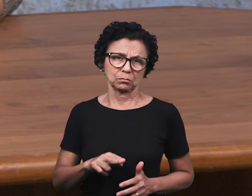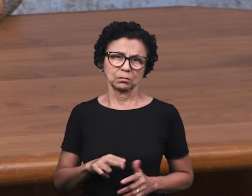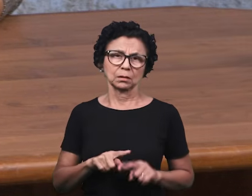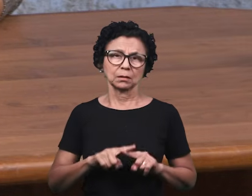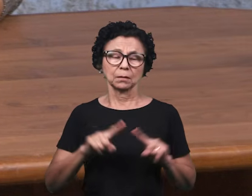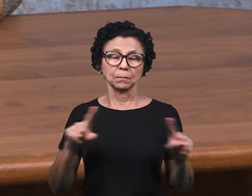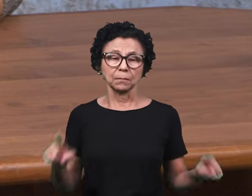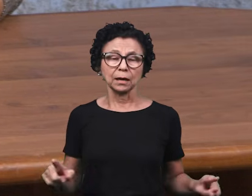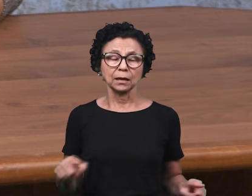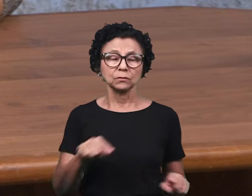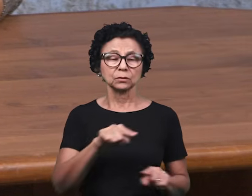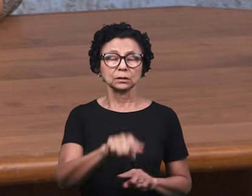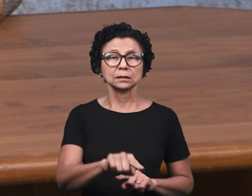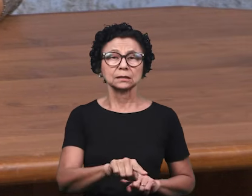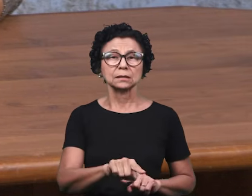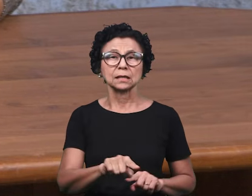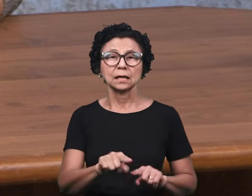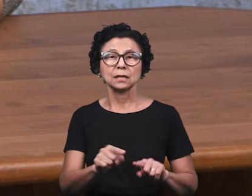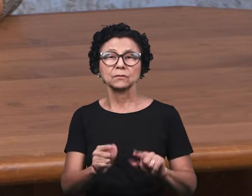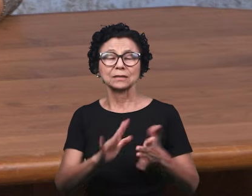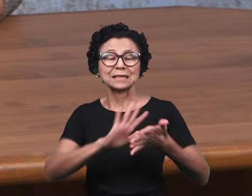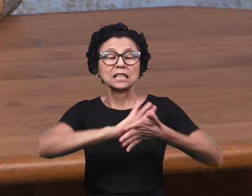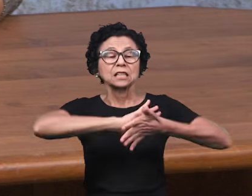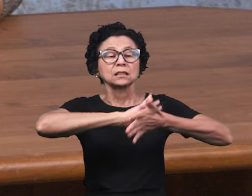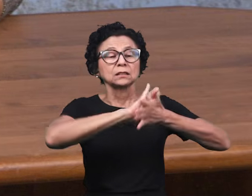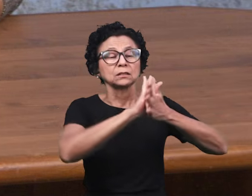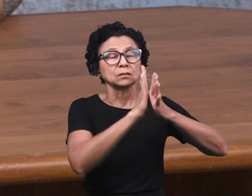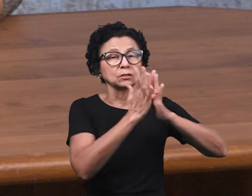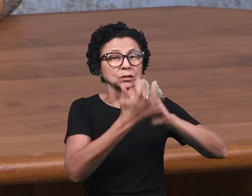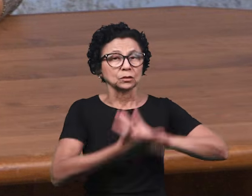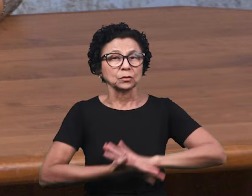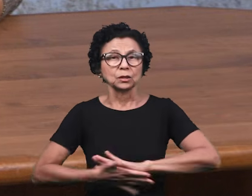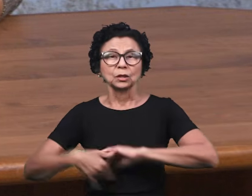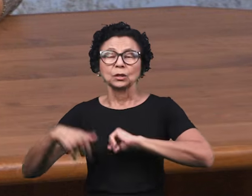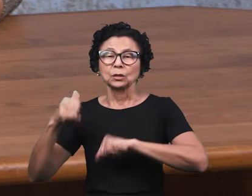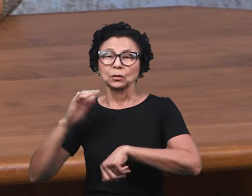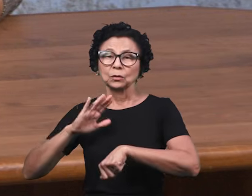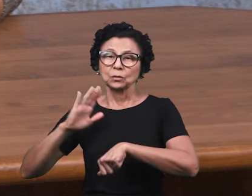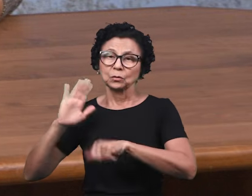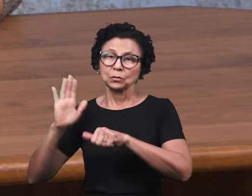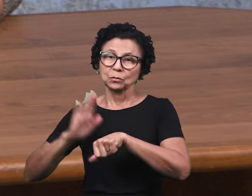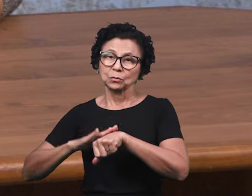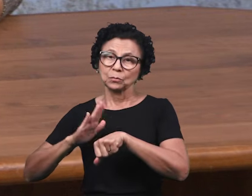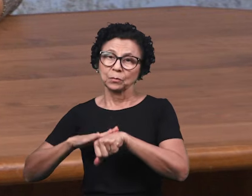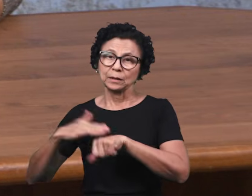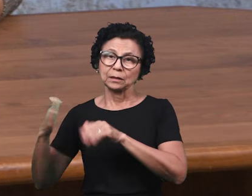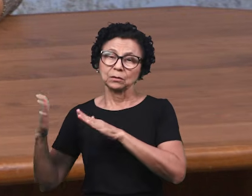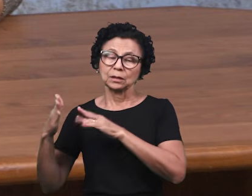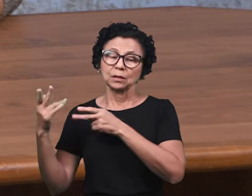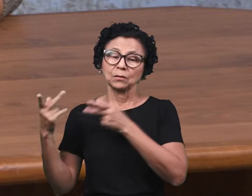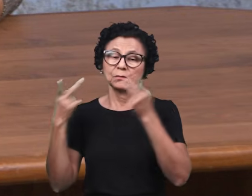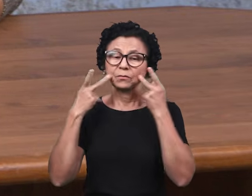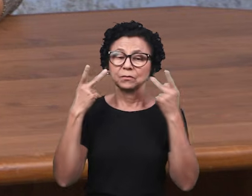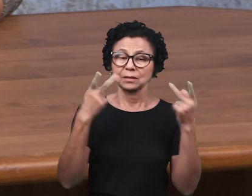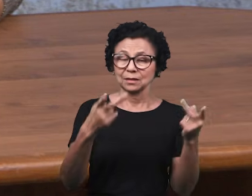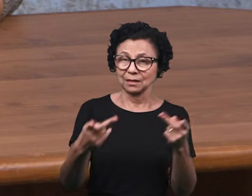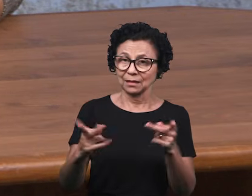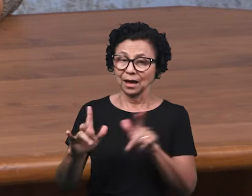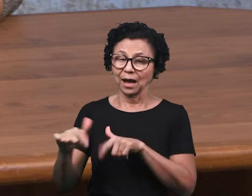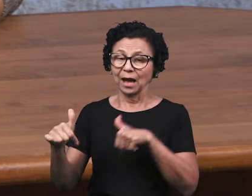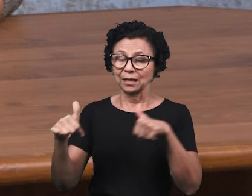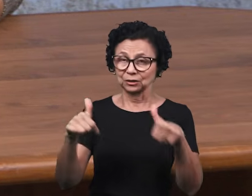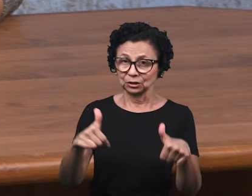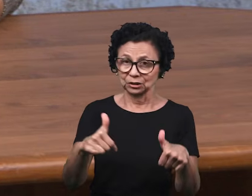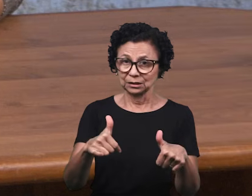os que caem. No tempo em que eu os visitar, tropeçarão, diz o Senhor. Assim diz